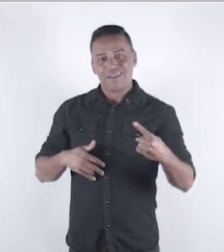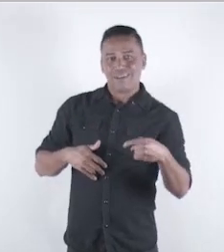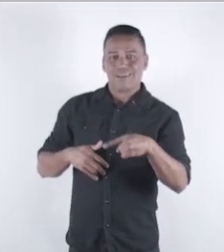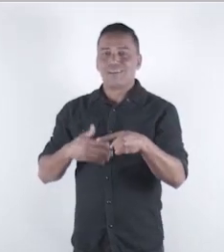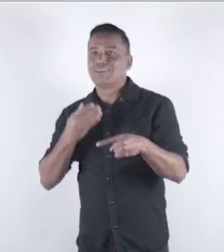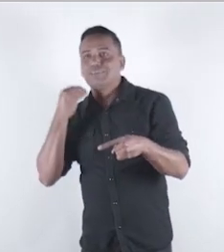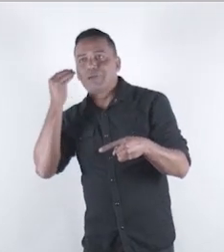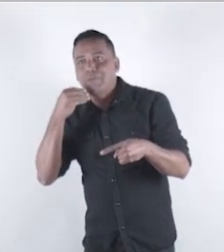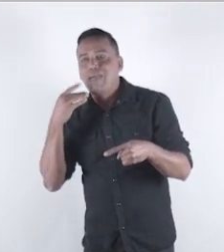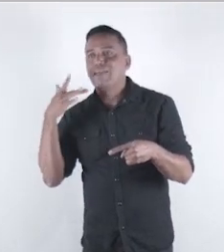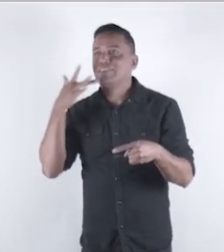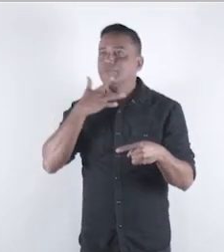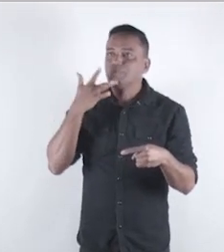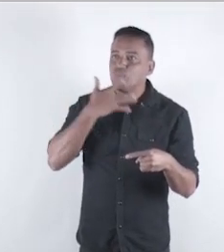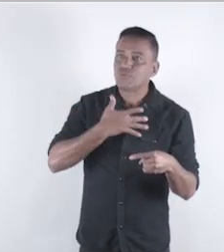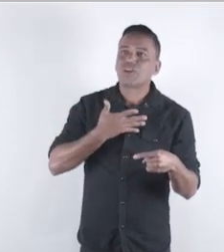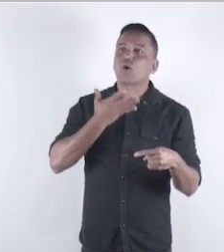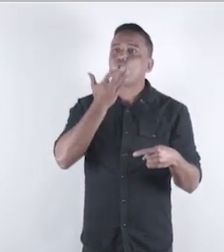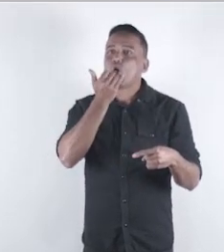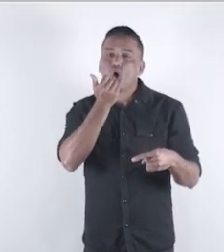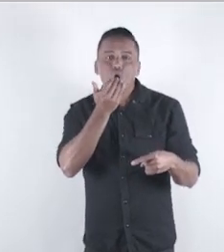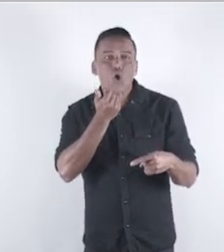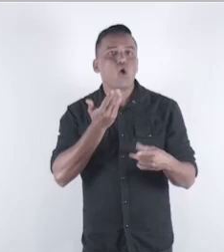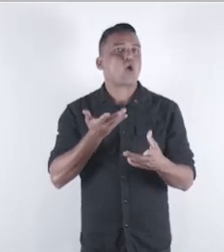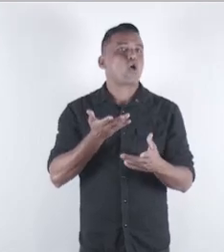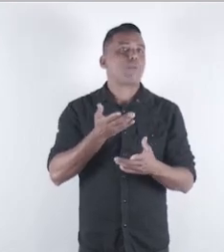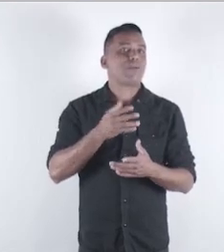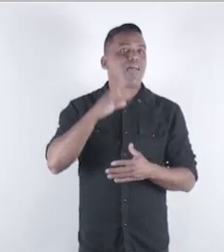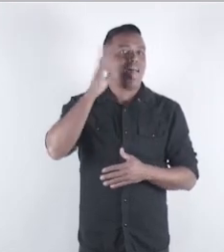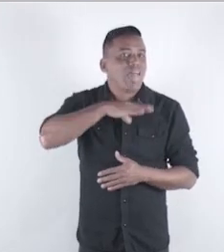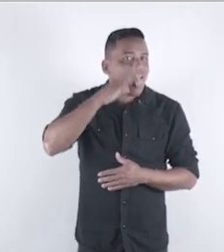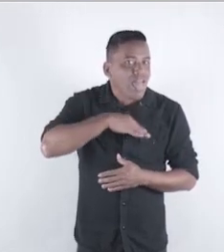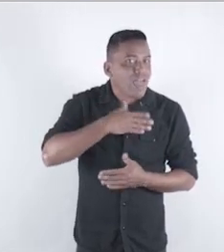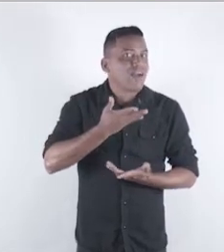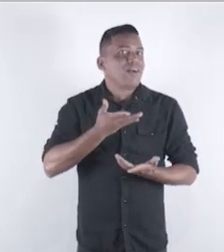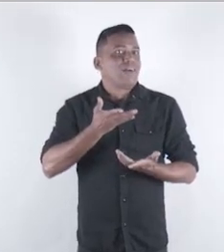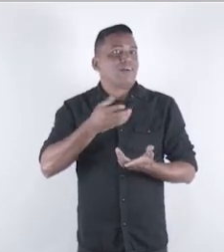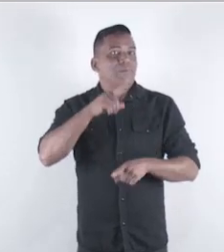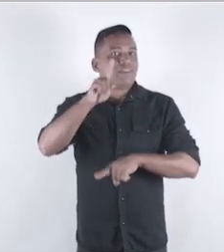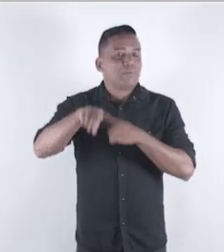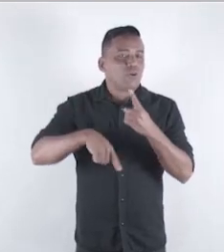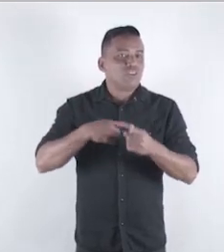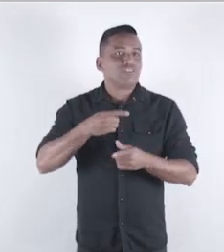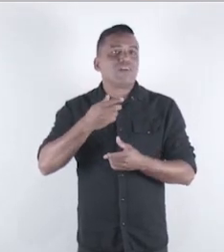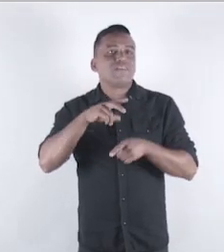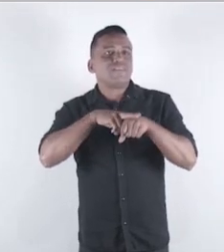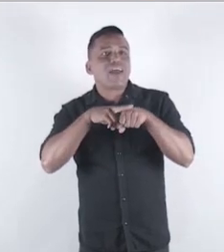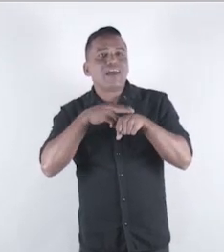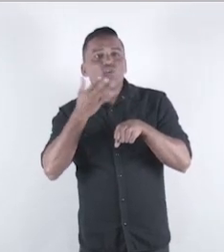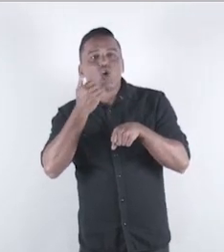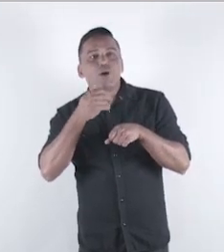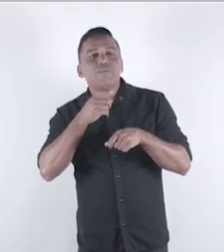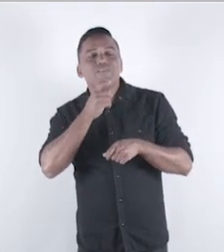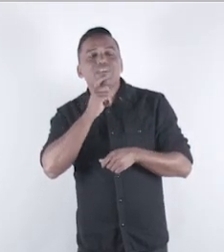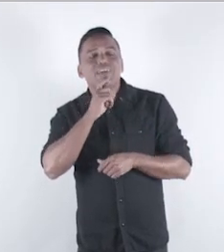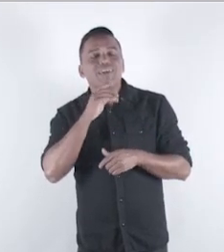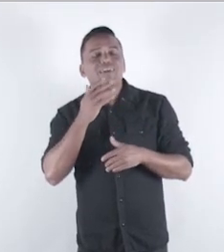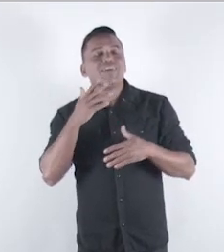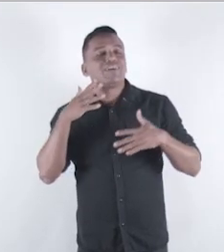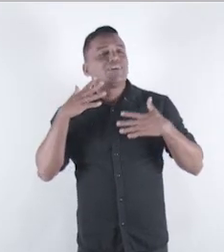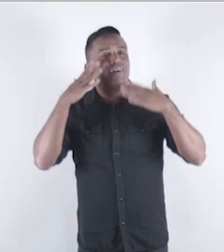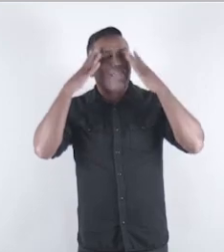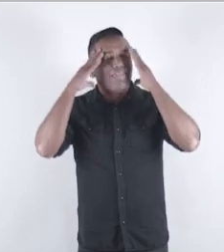sabores do quintal, ela prova, ela passa aperto comendo pimenta, mas depois tem um refresco comendo hortelã. E ela não